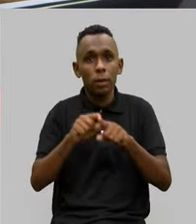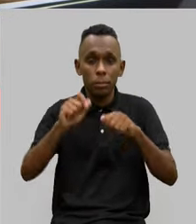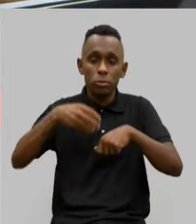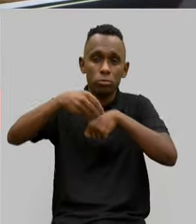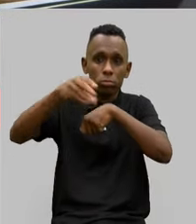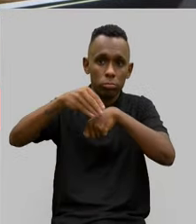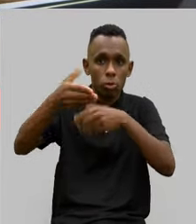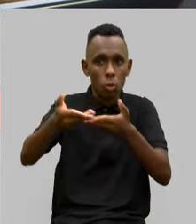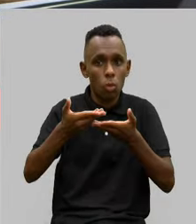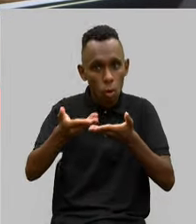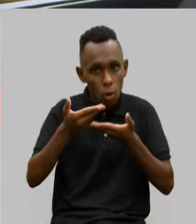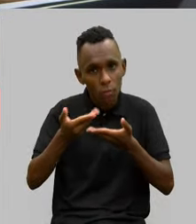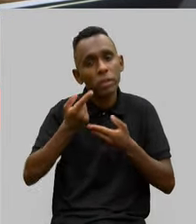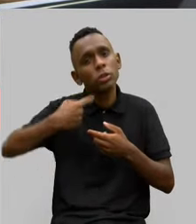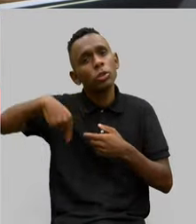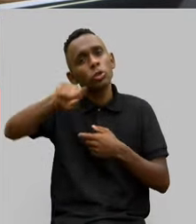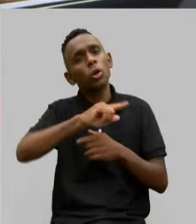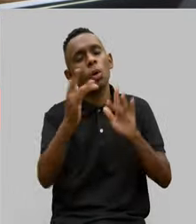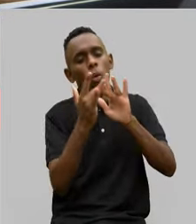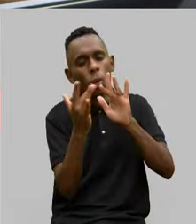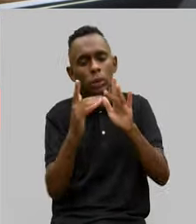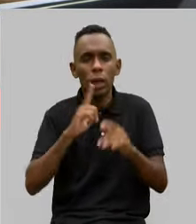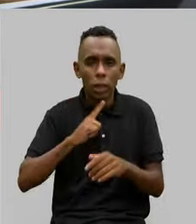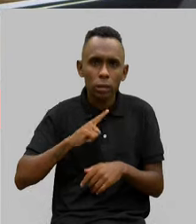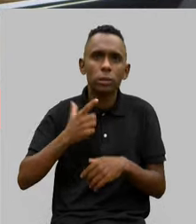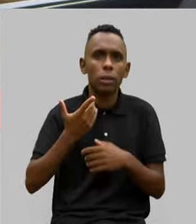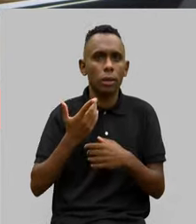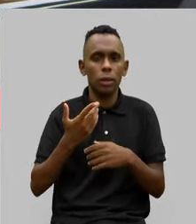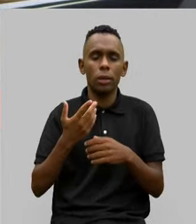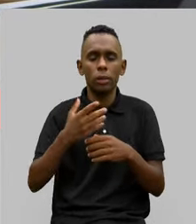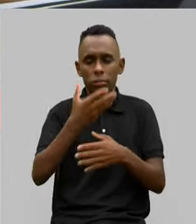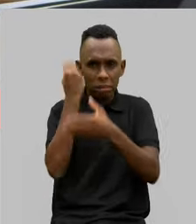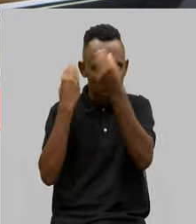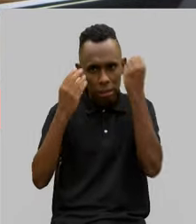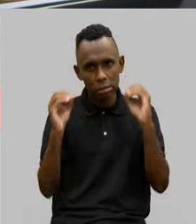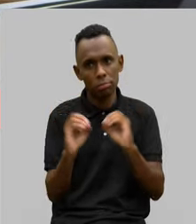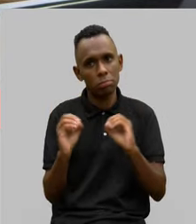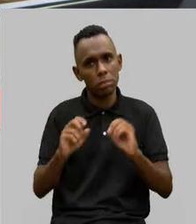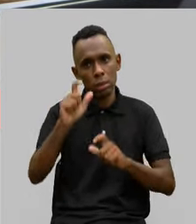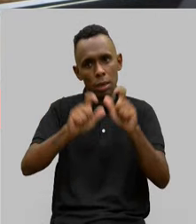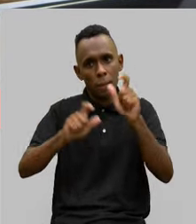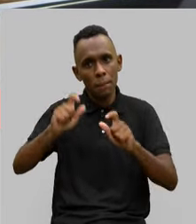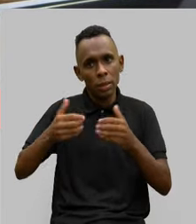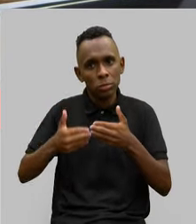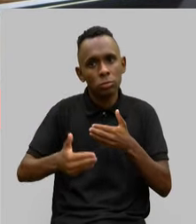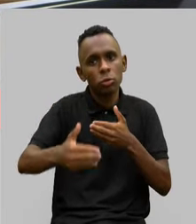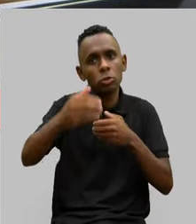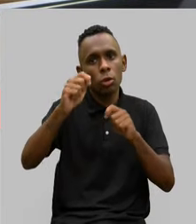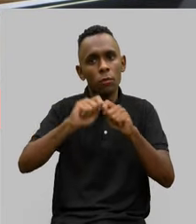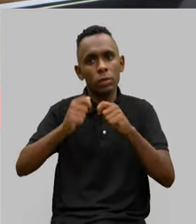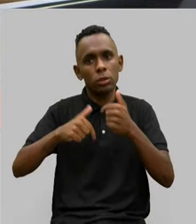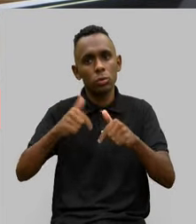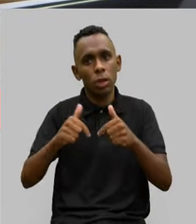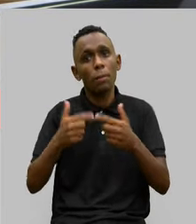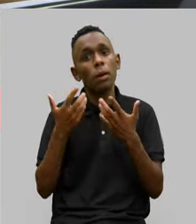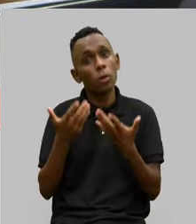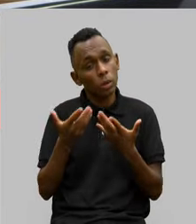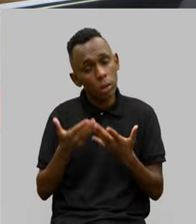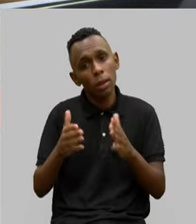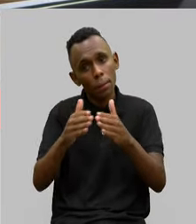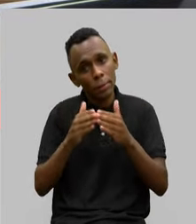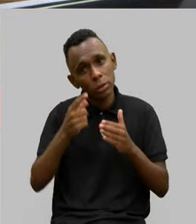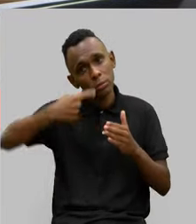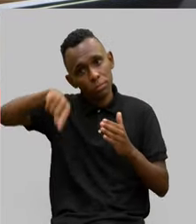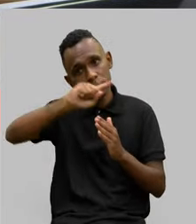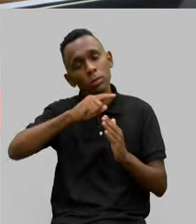encaminhamentos para nós termos o contato aí não deixar ninguém para trás né no Que Nós faremos daqui para frente então eu queria fazer esse pedido